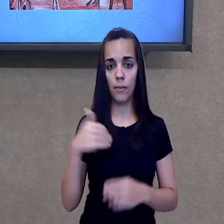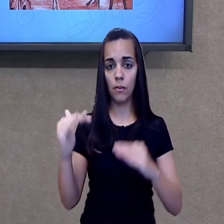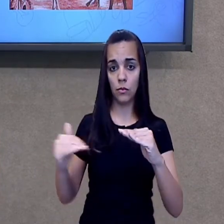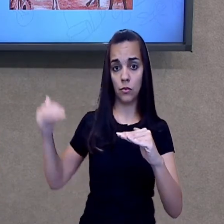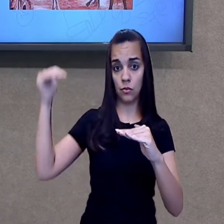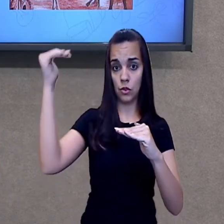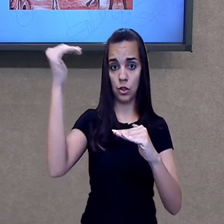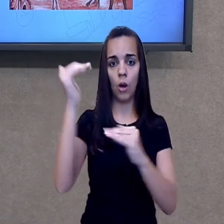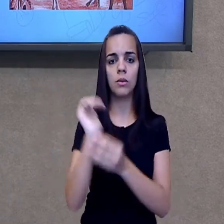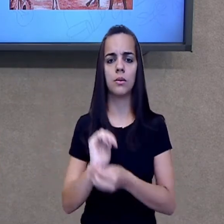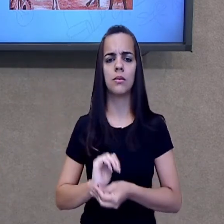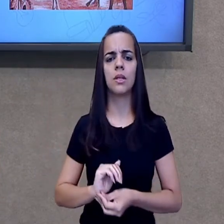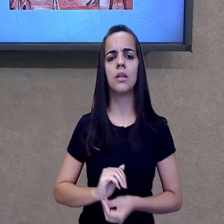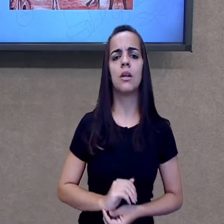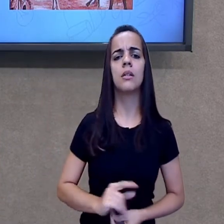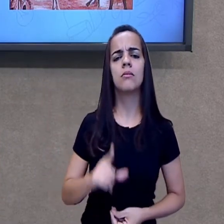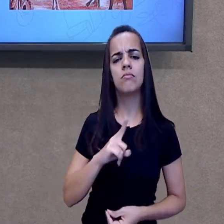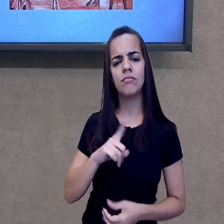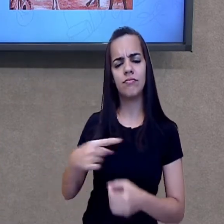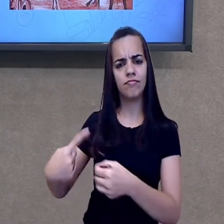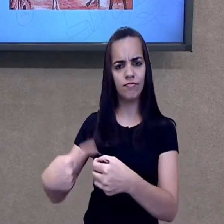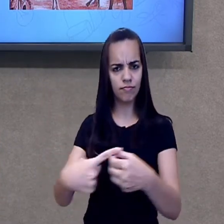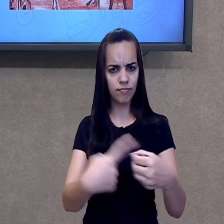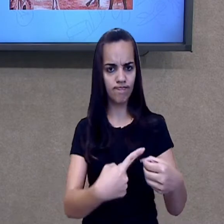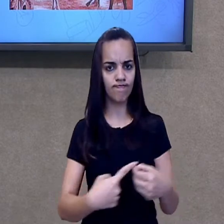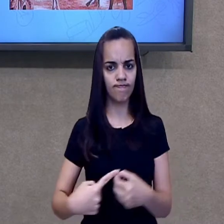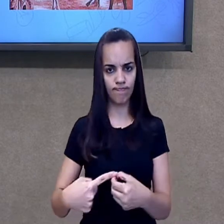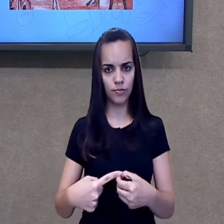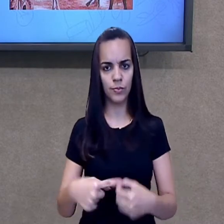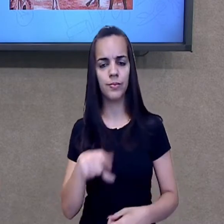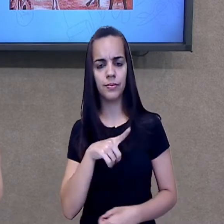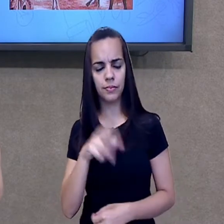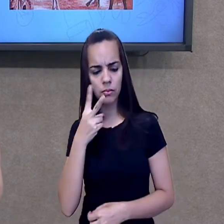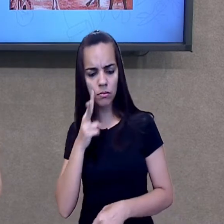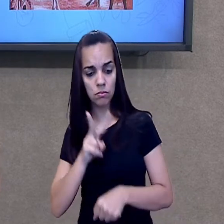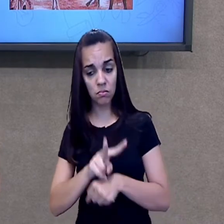insatisfeitos com a ação metropolitana em cada uma dessas regiões.